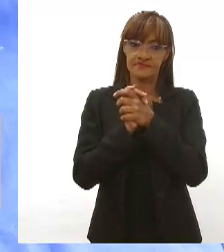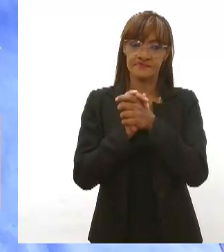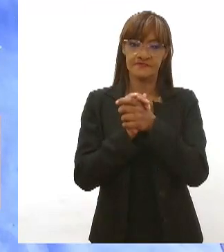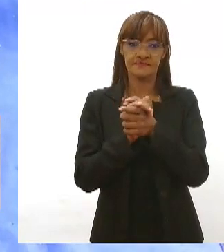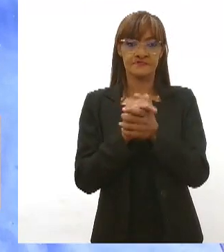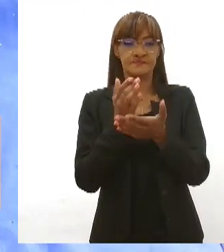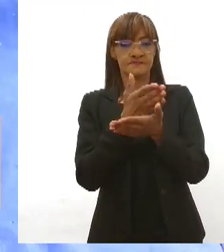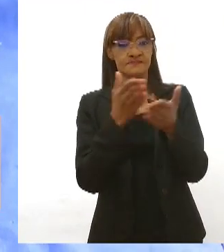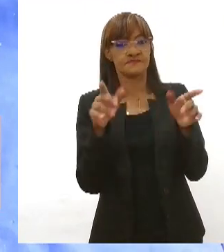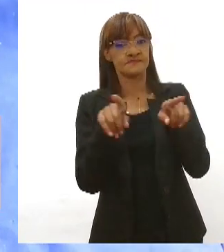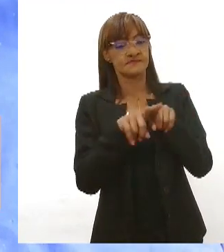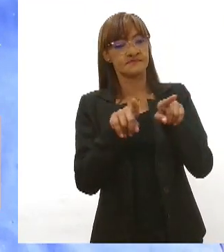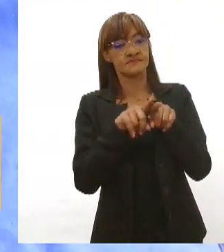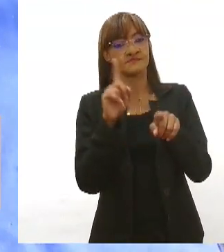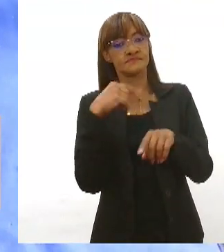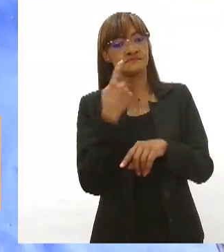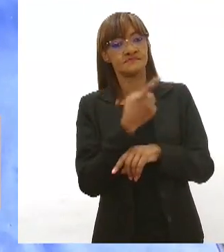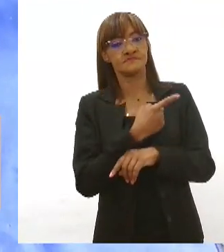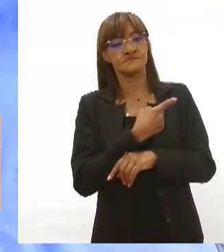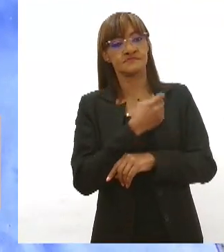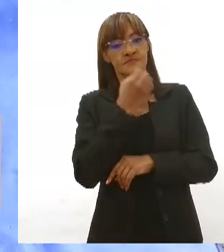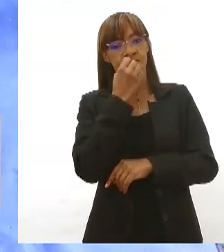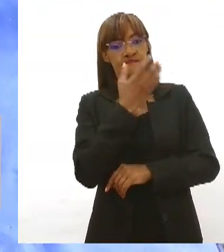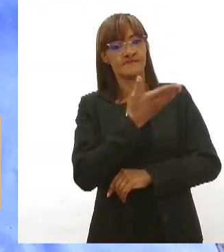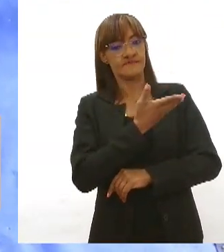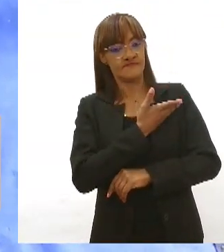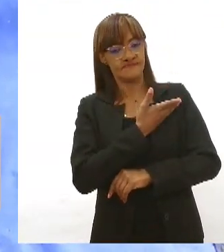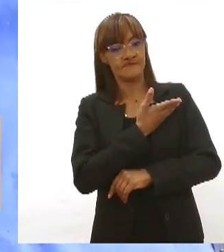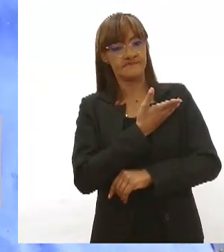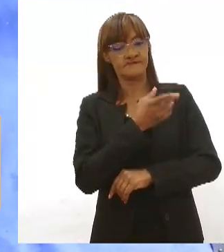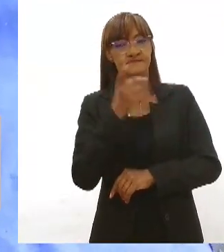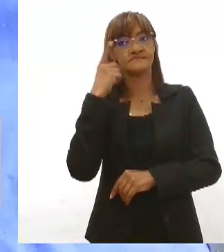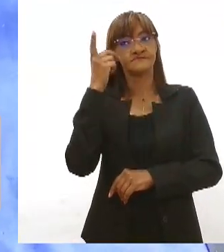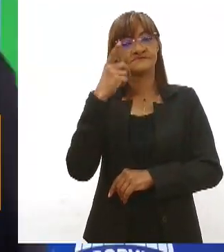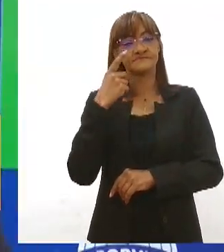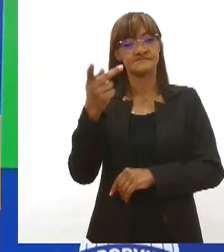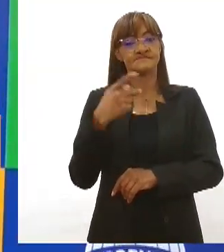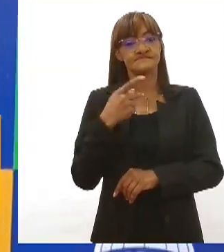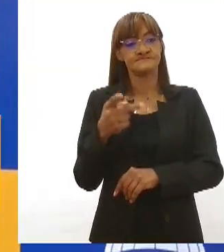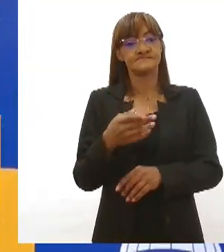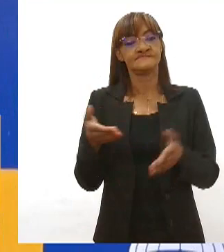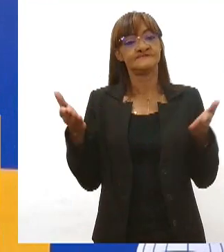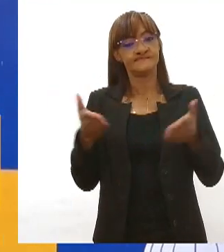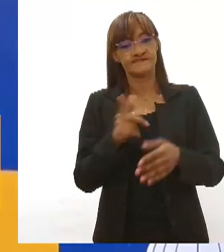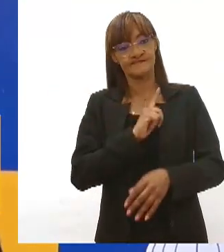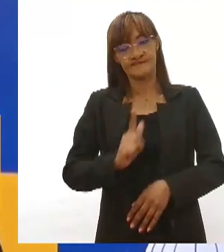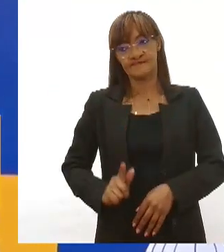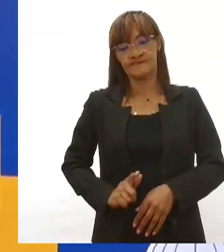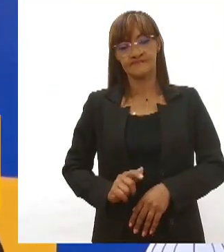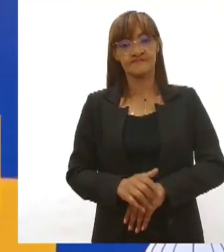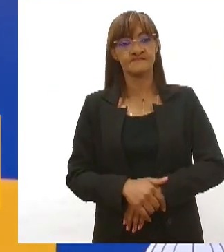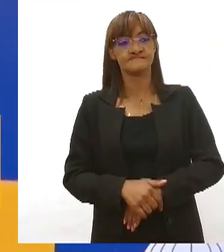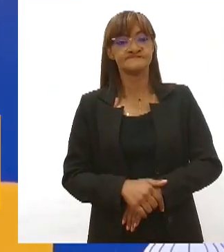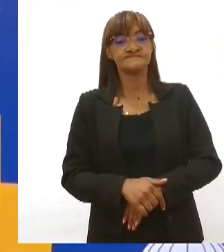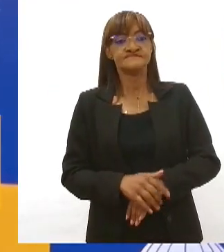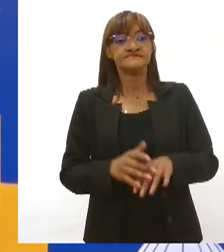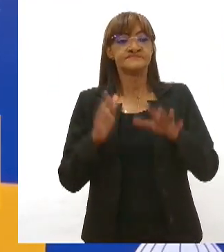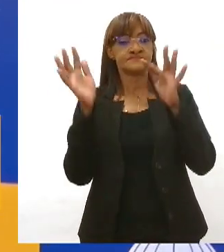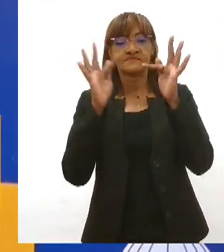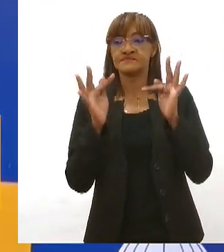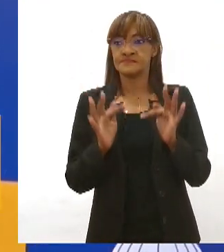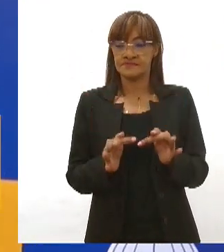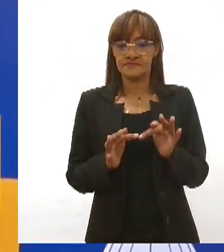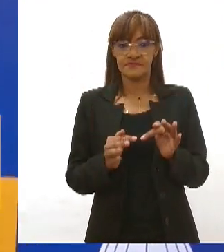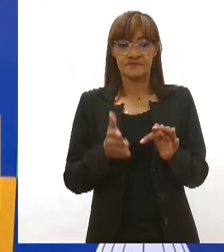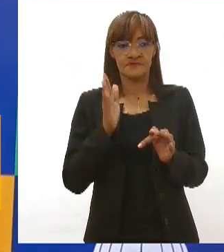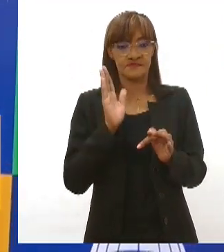porque é um grande amigo, foi deputado conosco e agora está como governador. Muito feliz de voltar a Laranjeiras, né? A gente está vindo com o